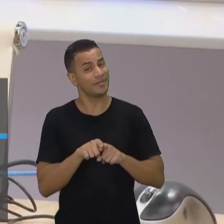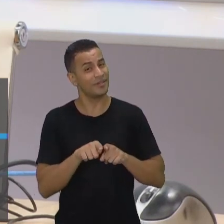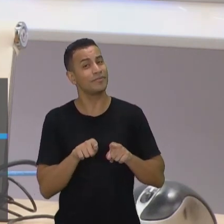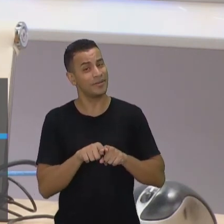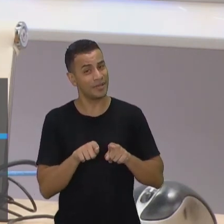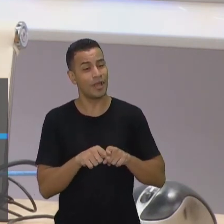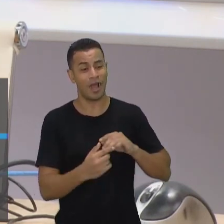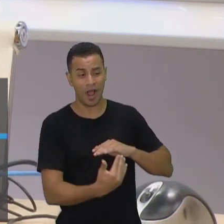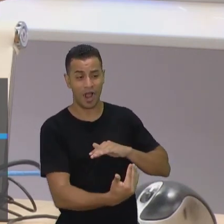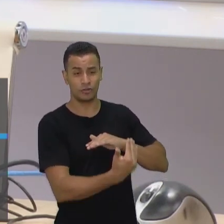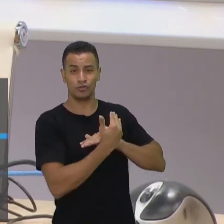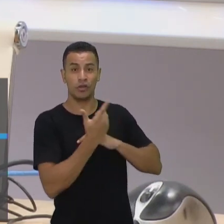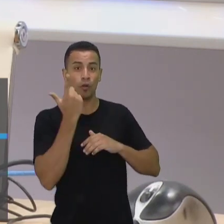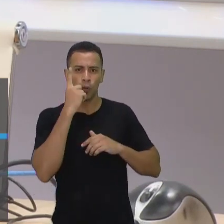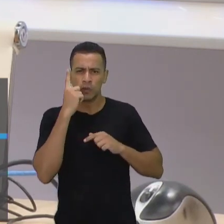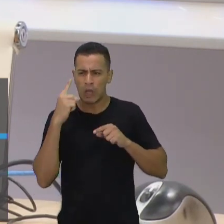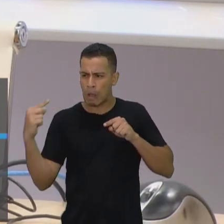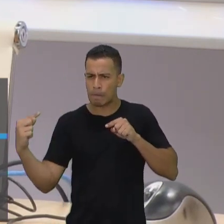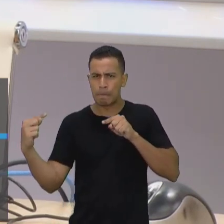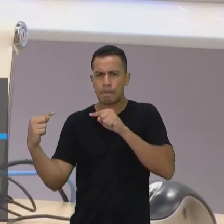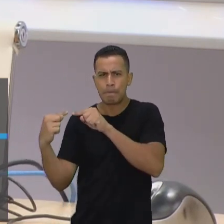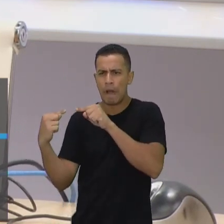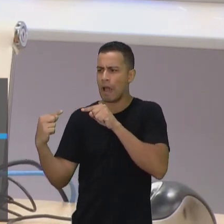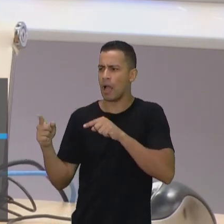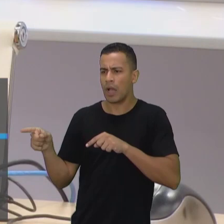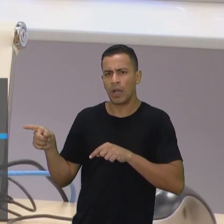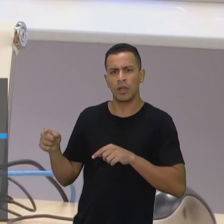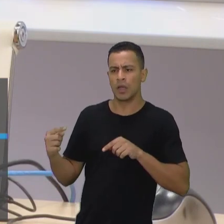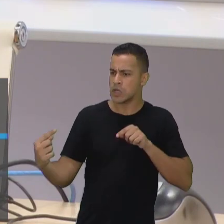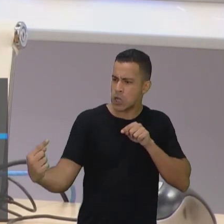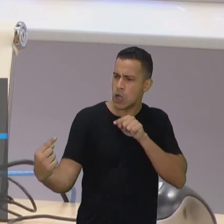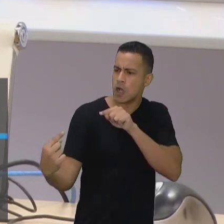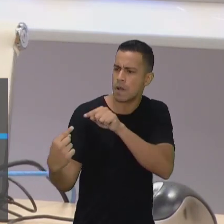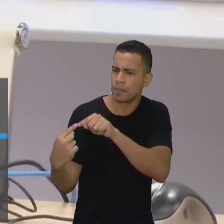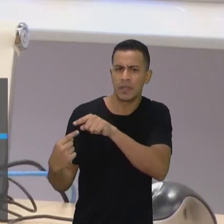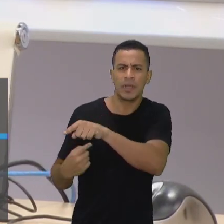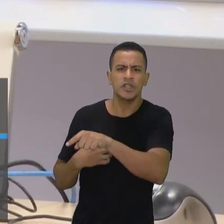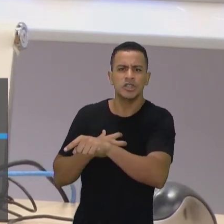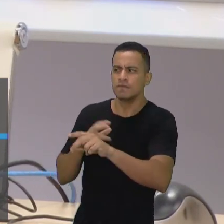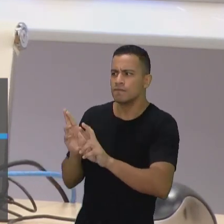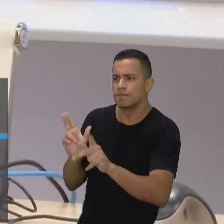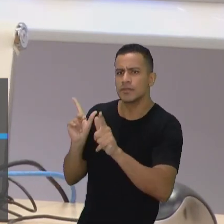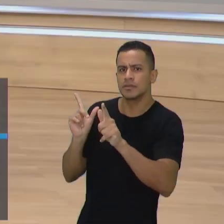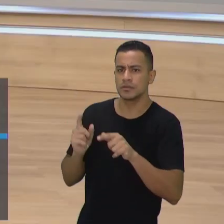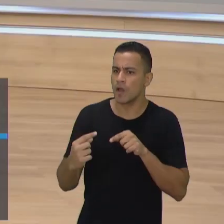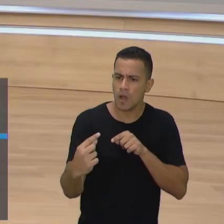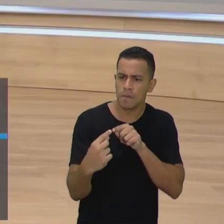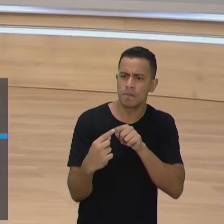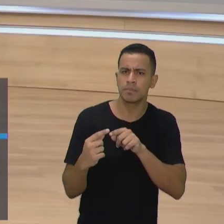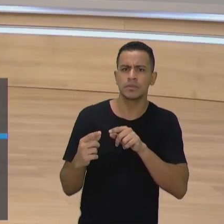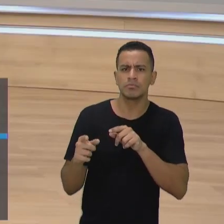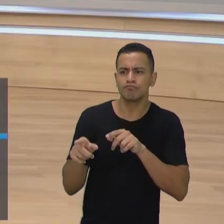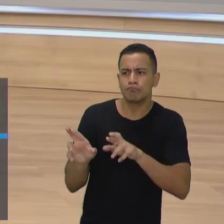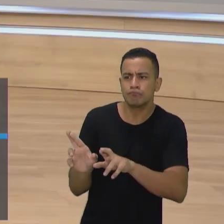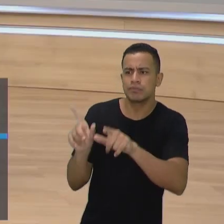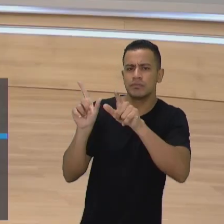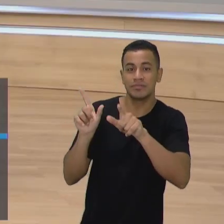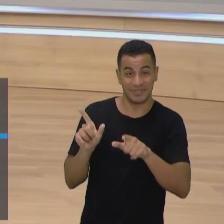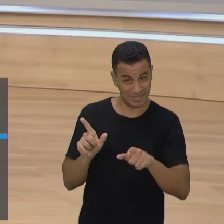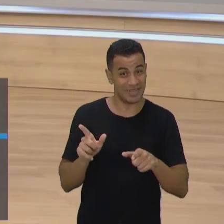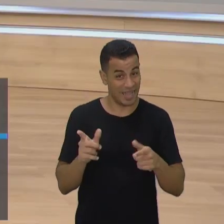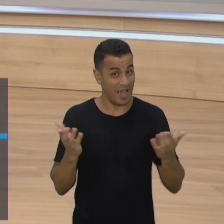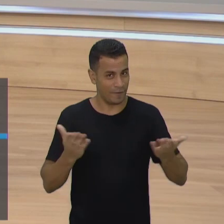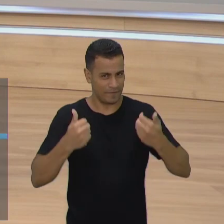de chegar nesses estudantes de formas diferenciadas. Então, vamos falar um pouquinho sobre o que é a metodologia